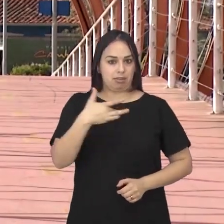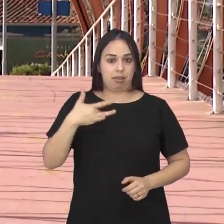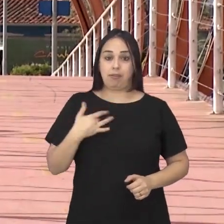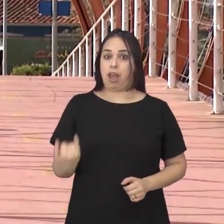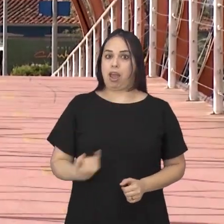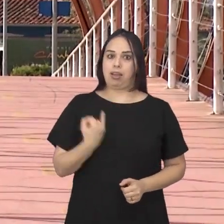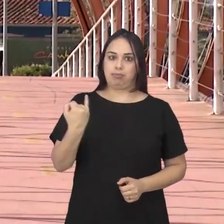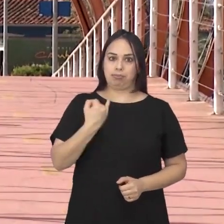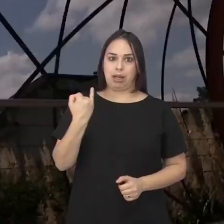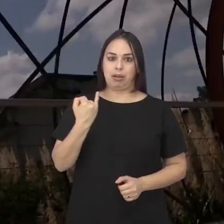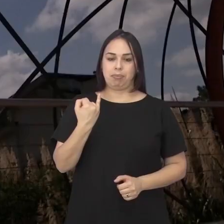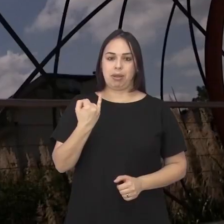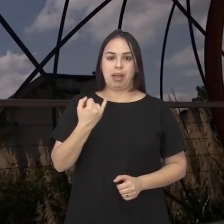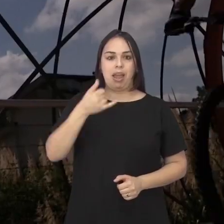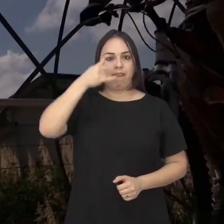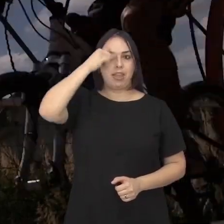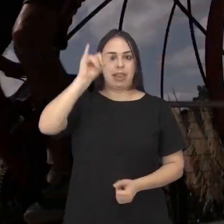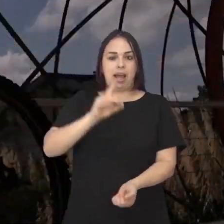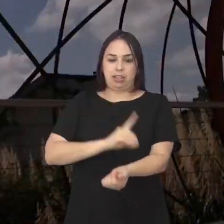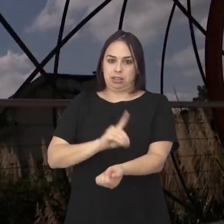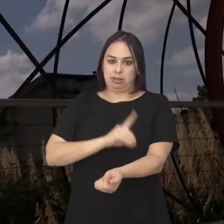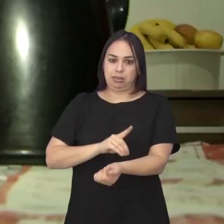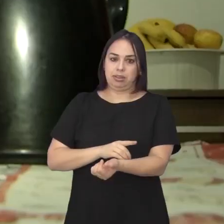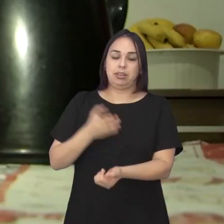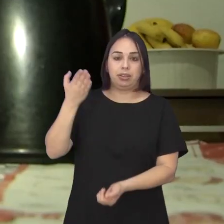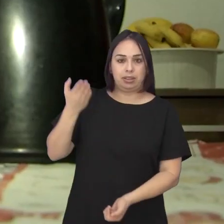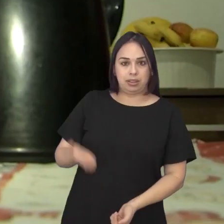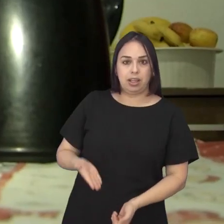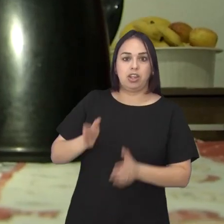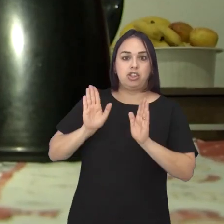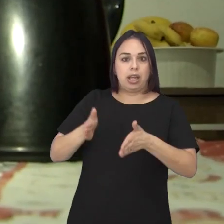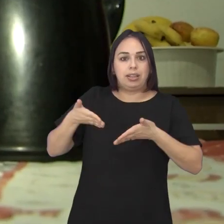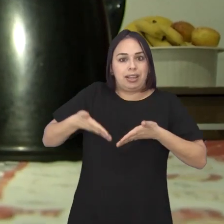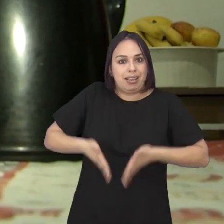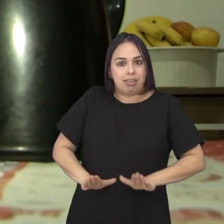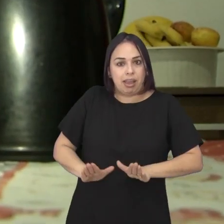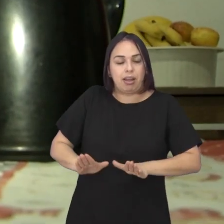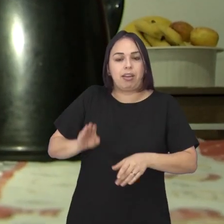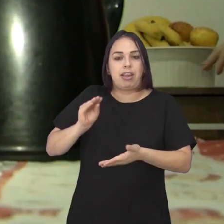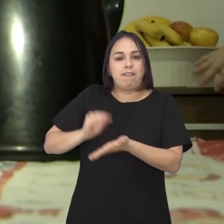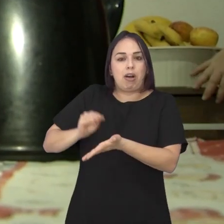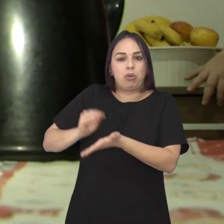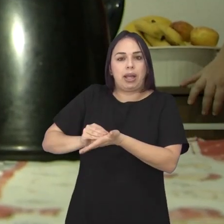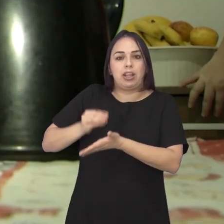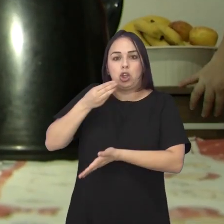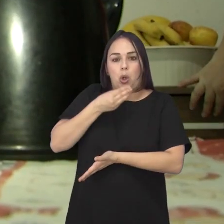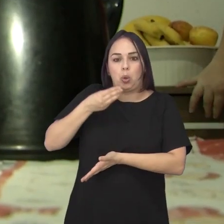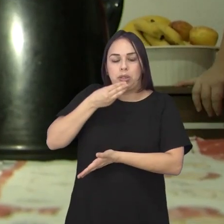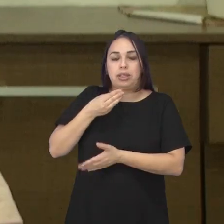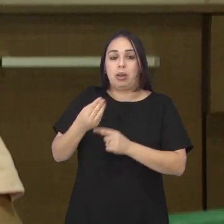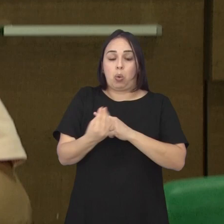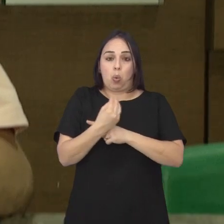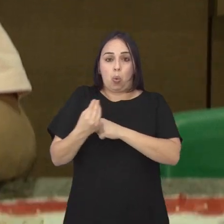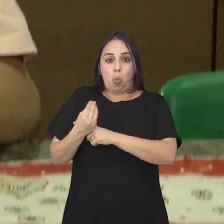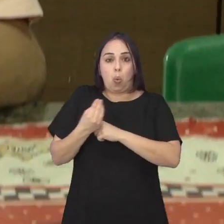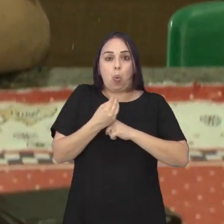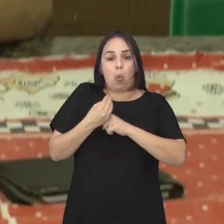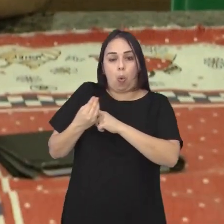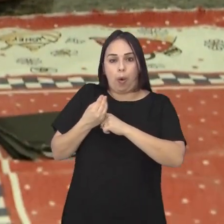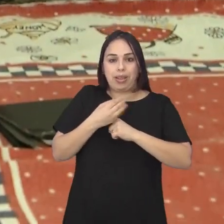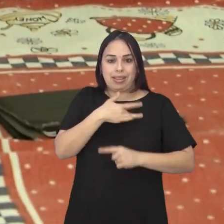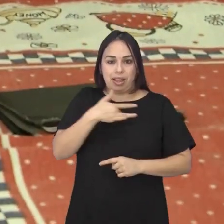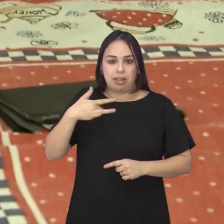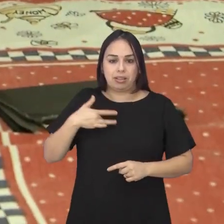é fundamental para a prevenção do diabetes. E no caso do Jorge, que já nasceu com a falta de insulina, cuidar da